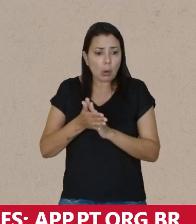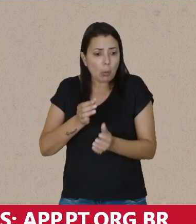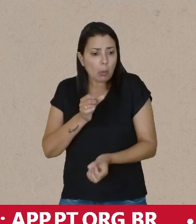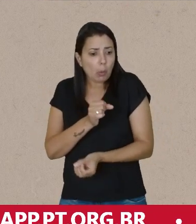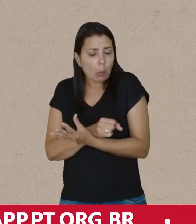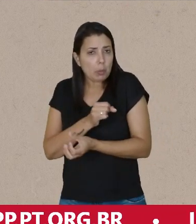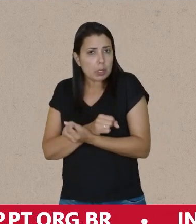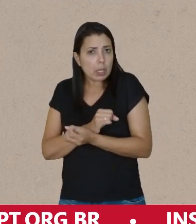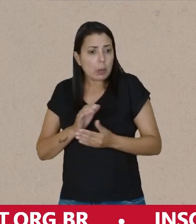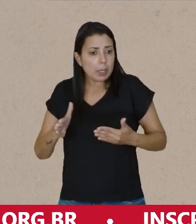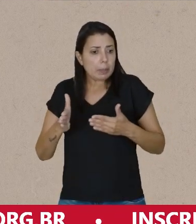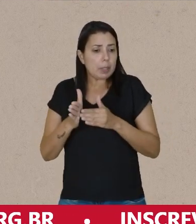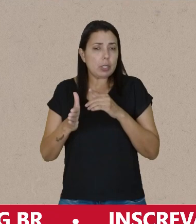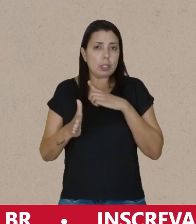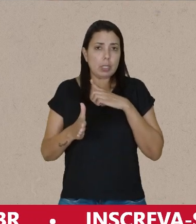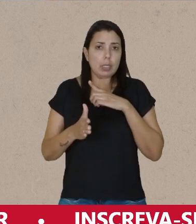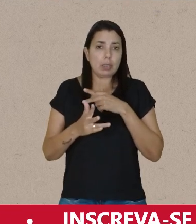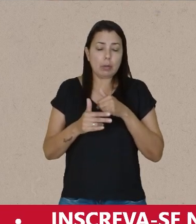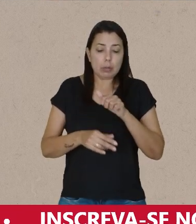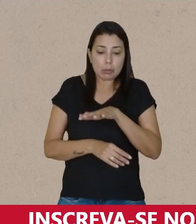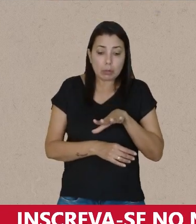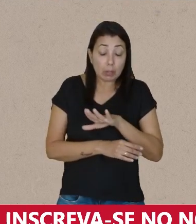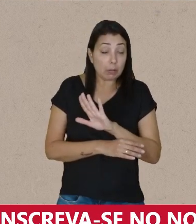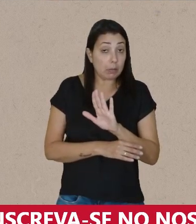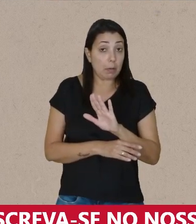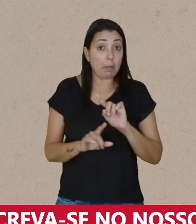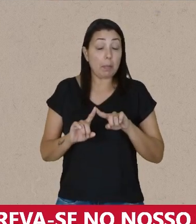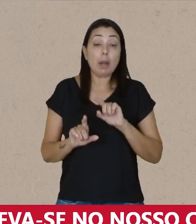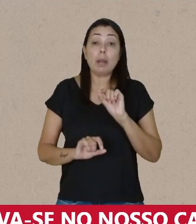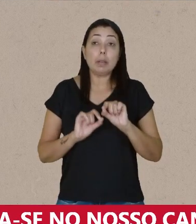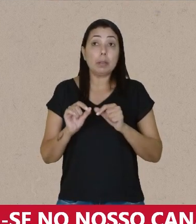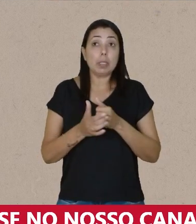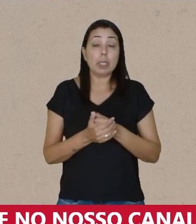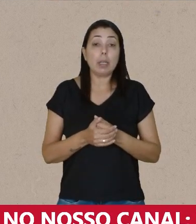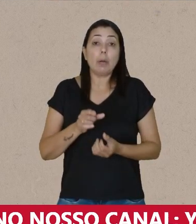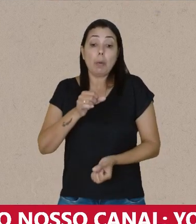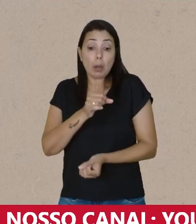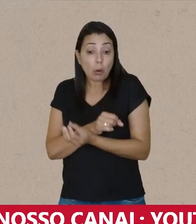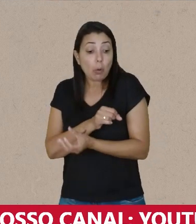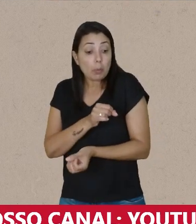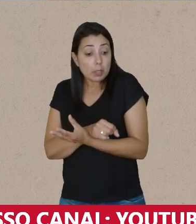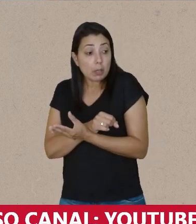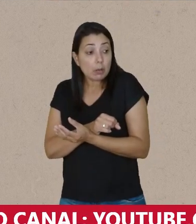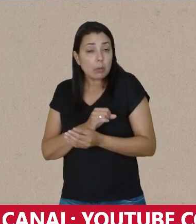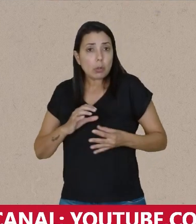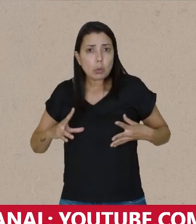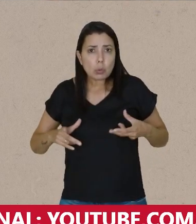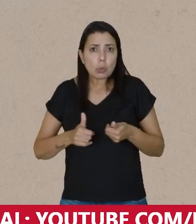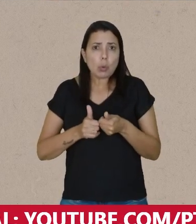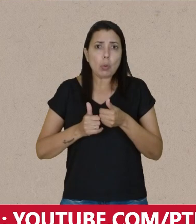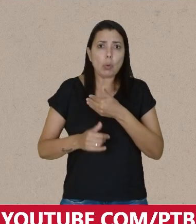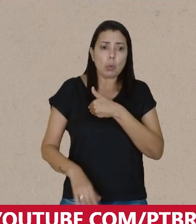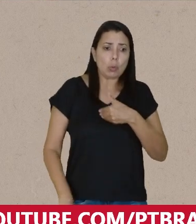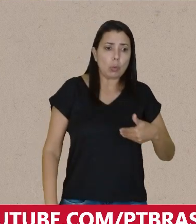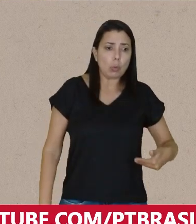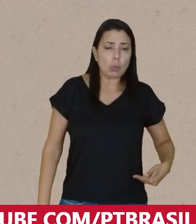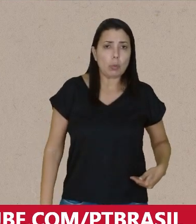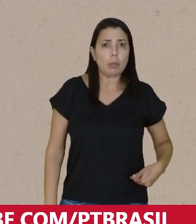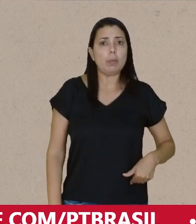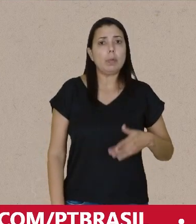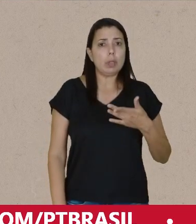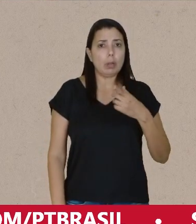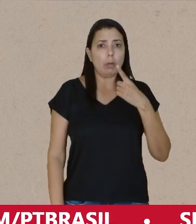corrupção delimitada a um espaço, né? Assim, foi uma corrupção que tomou todo o governo, né? Então, a